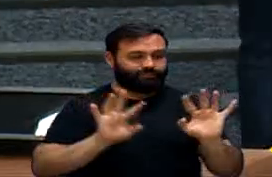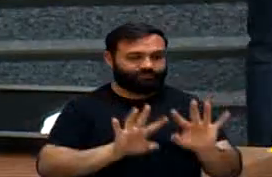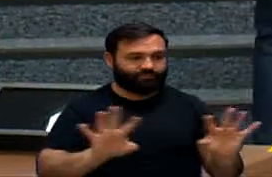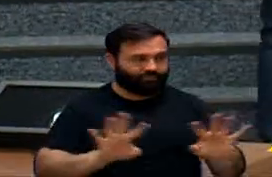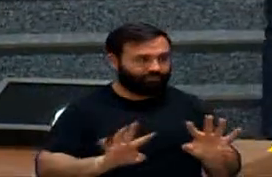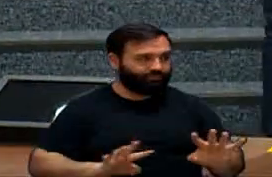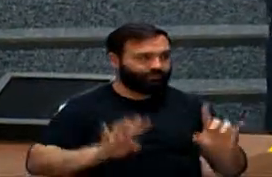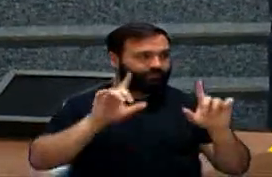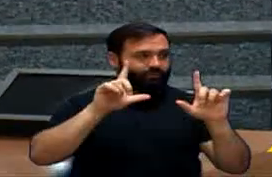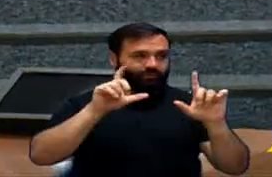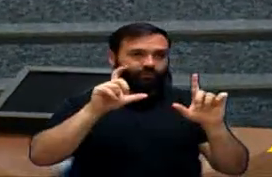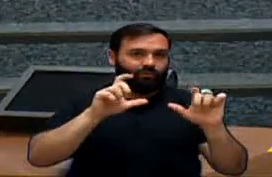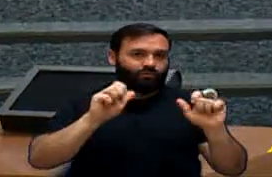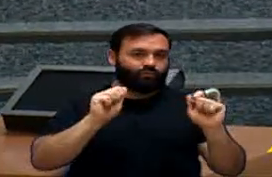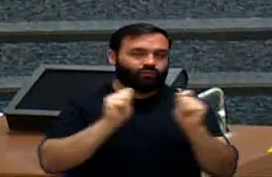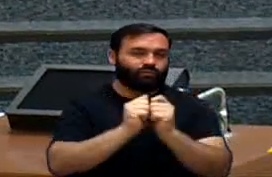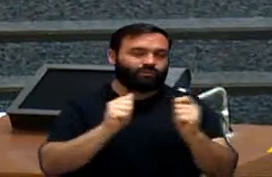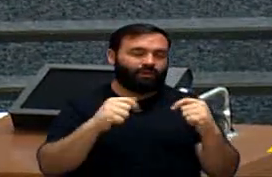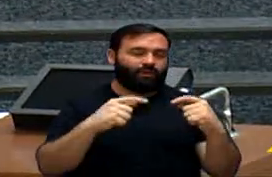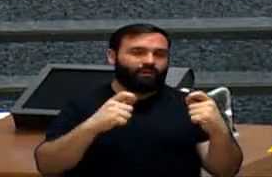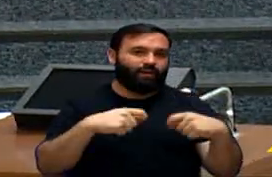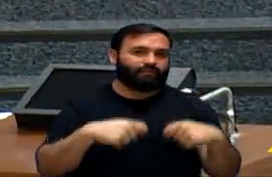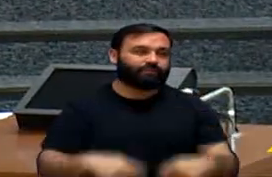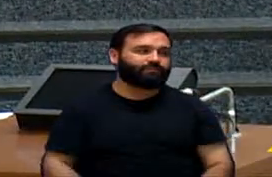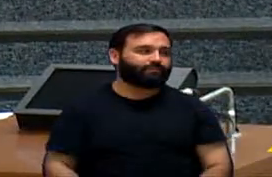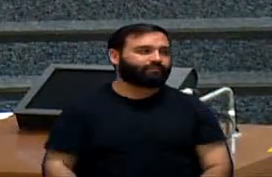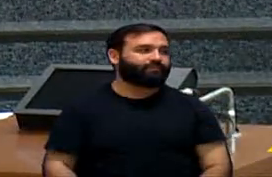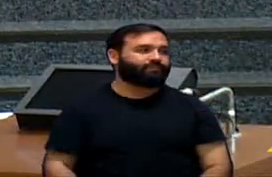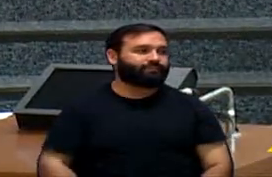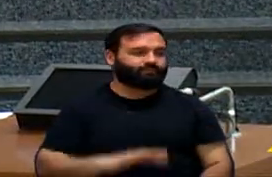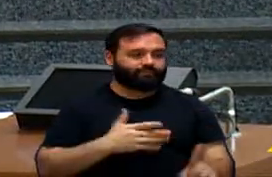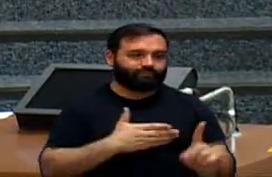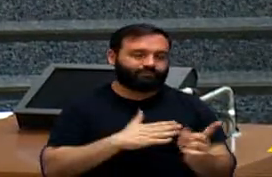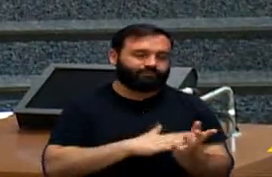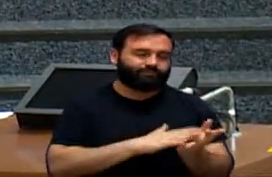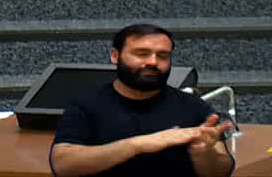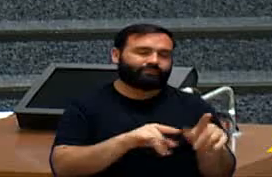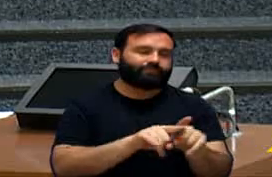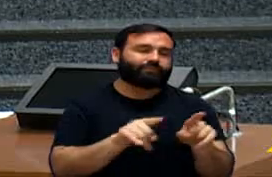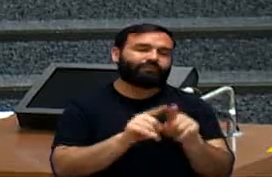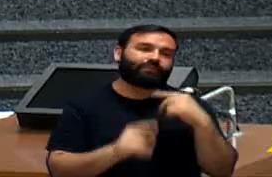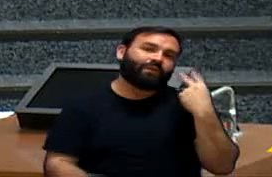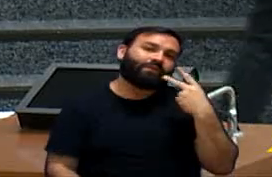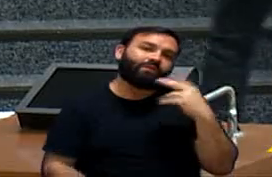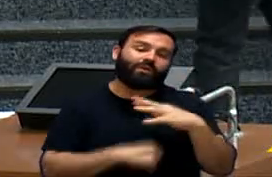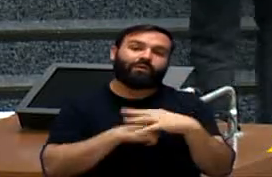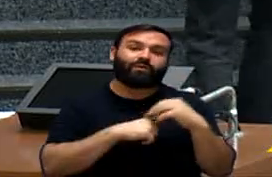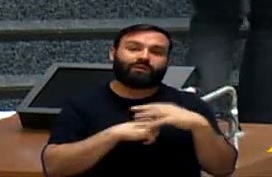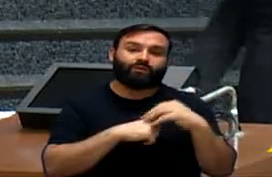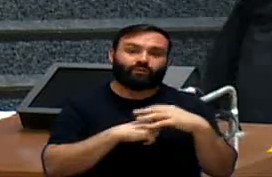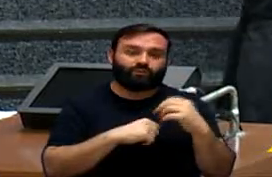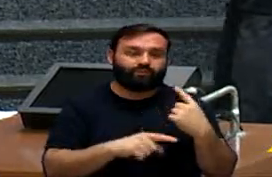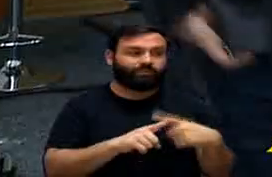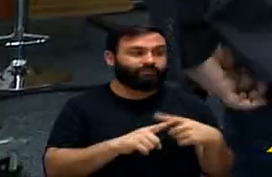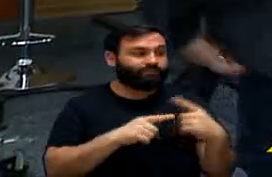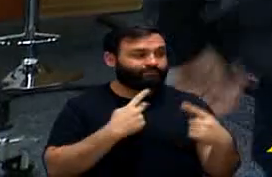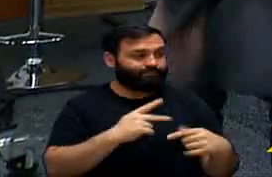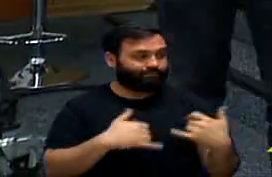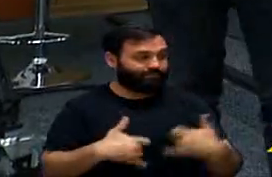frente para que possam participar deste momento de parabenização ao Vereador Rodrigo do Treviso pelo